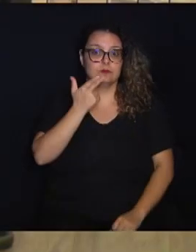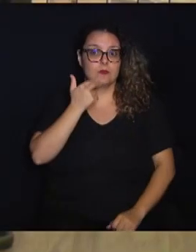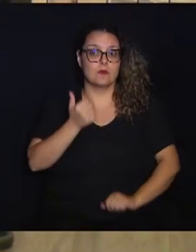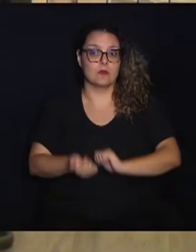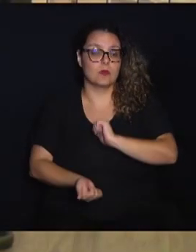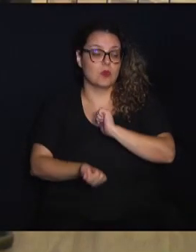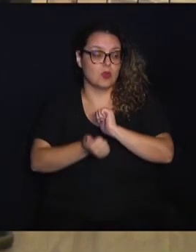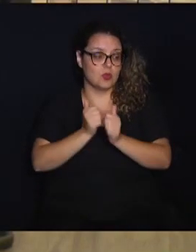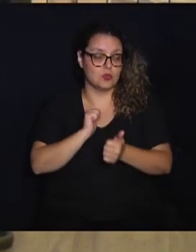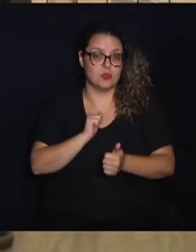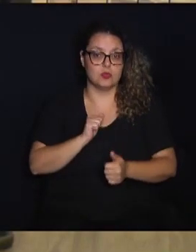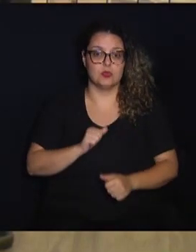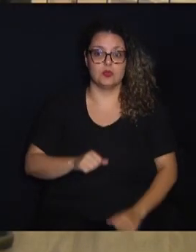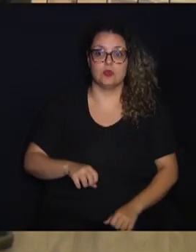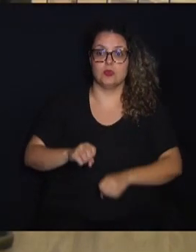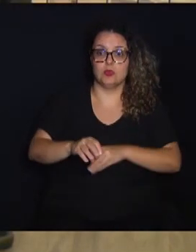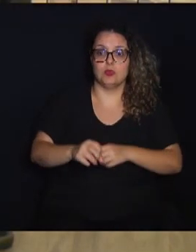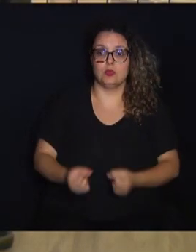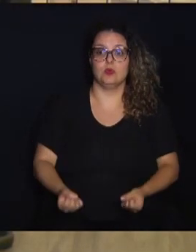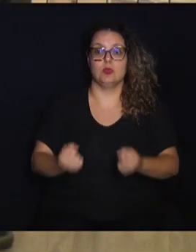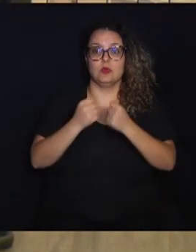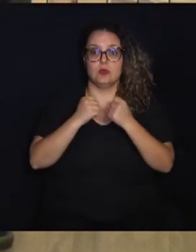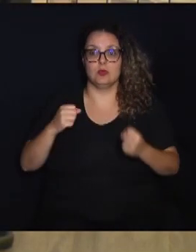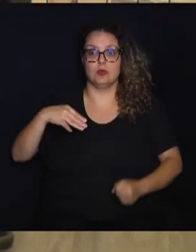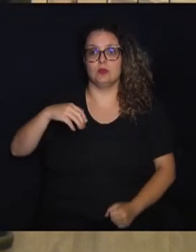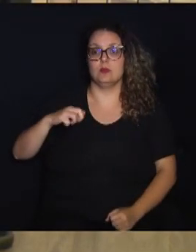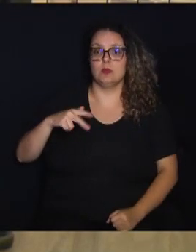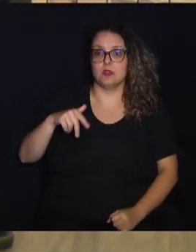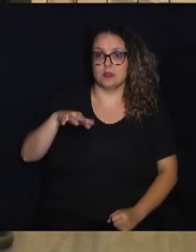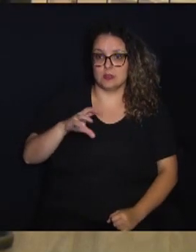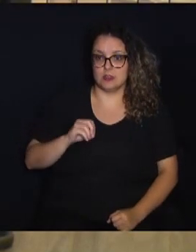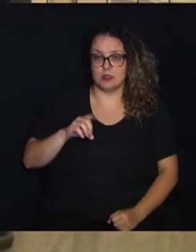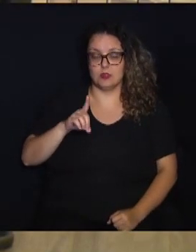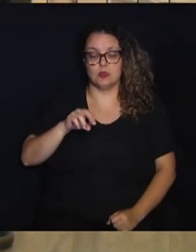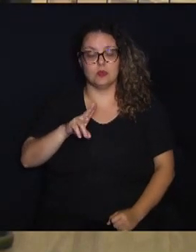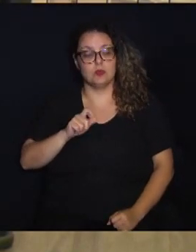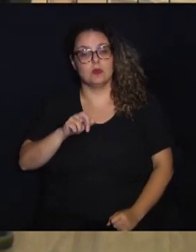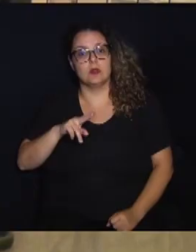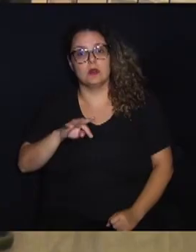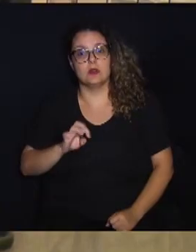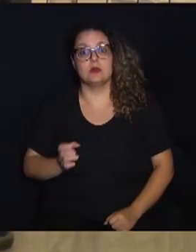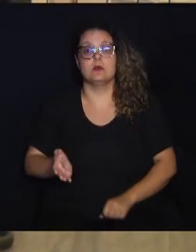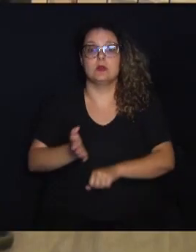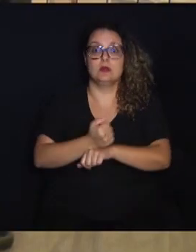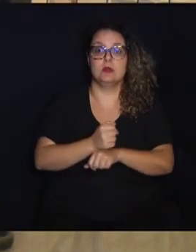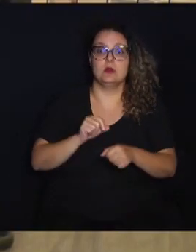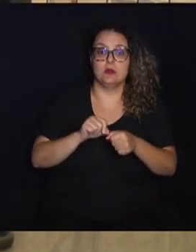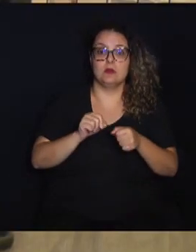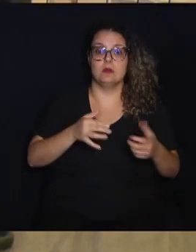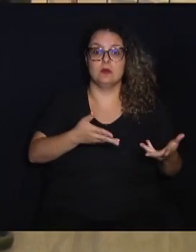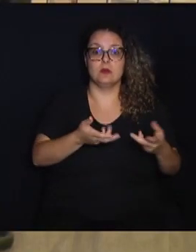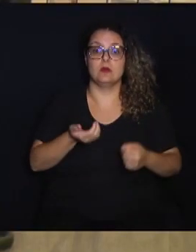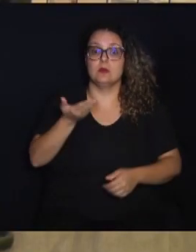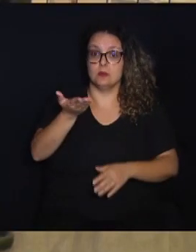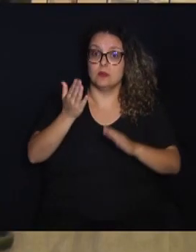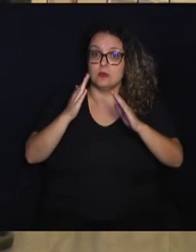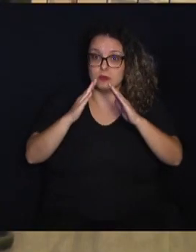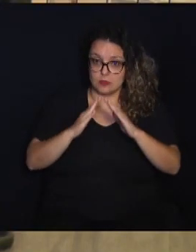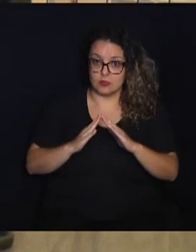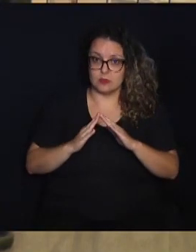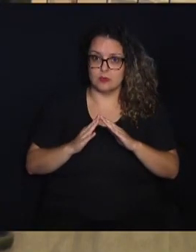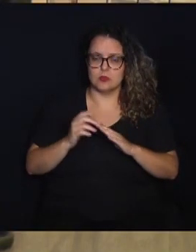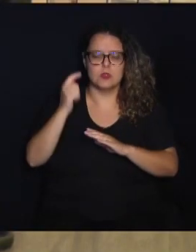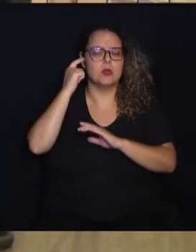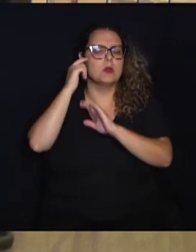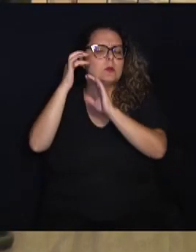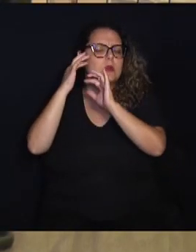esportiva, e o educador físico Marcelo Duarte. Só que antes eu já vou fazer um convite para você aí de casa. Já pensou em